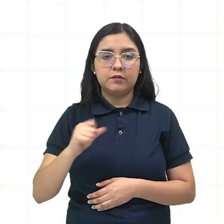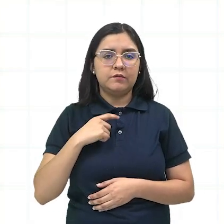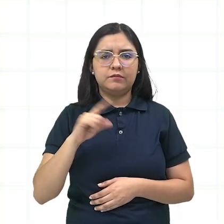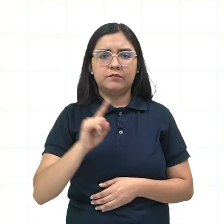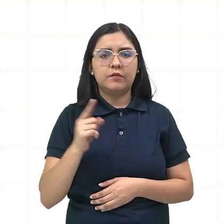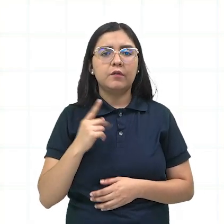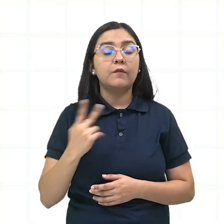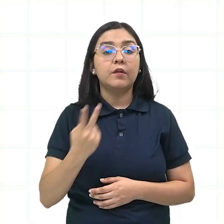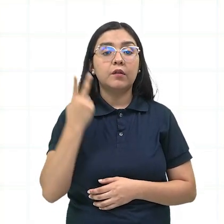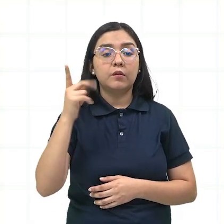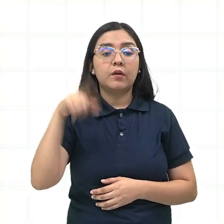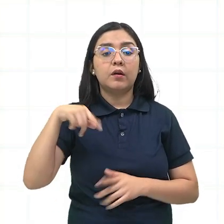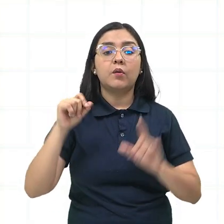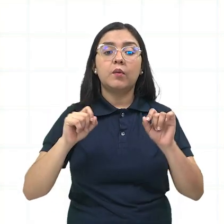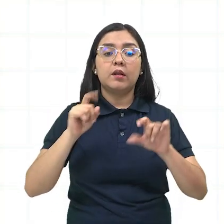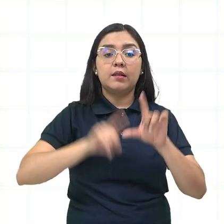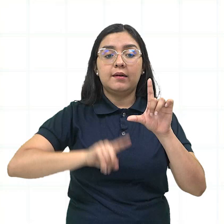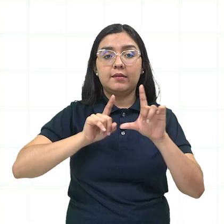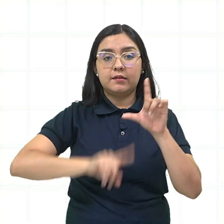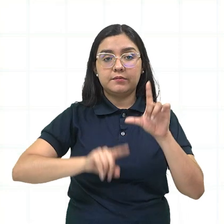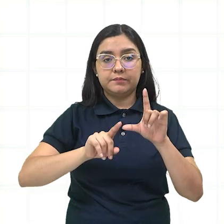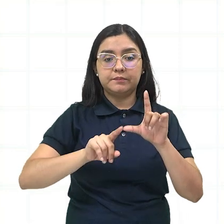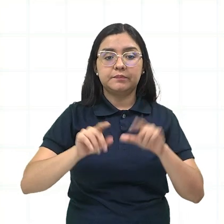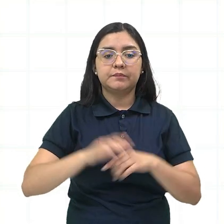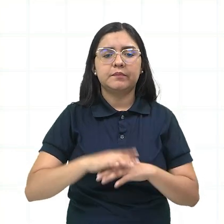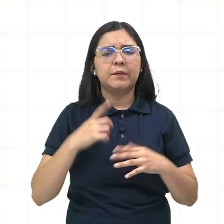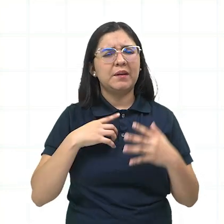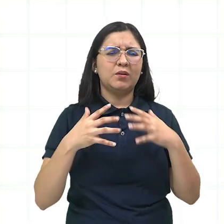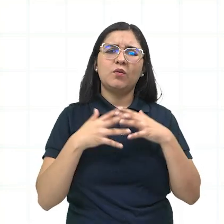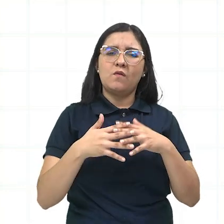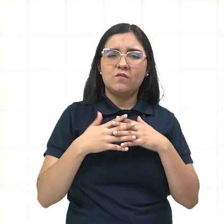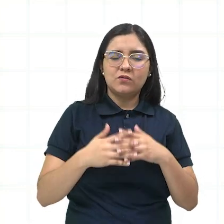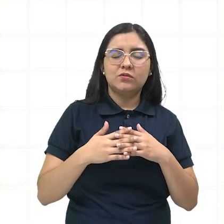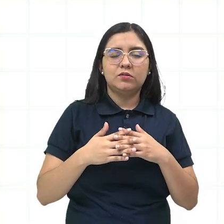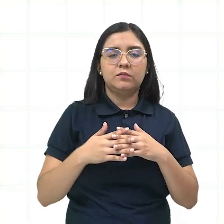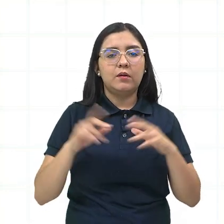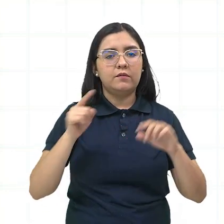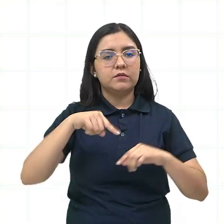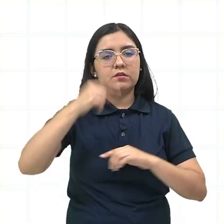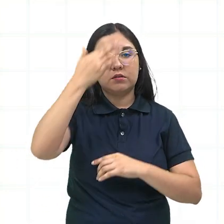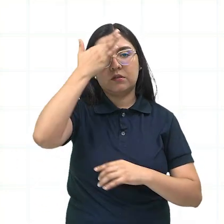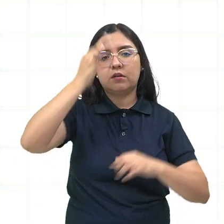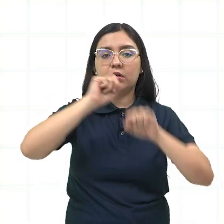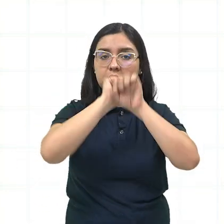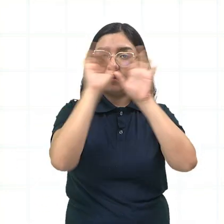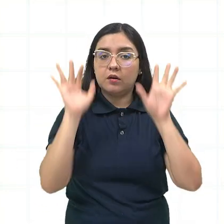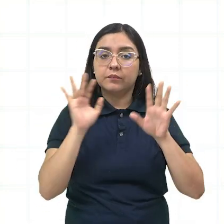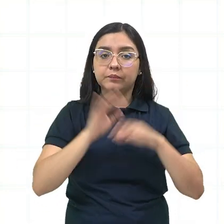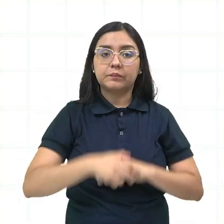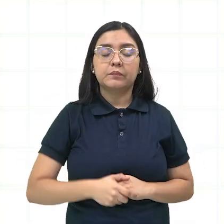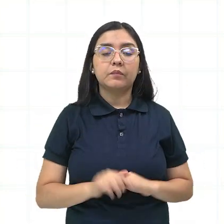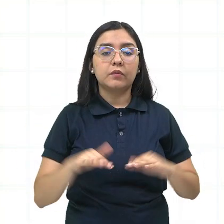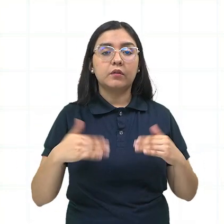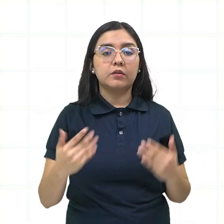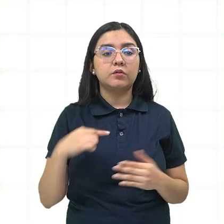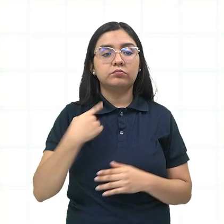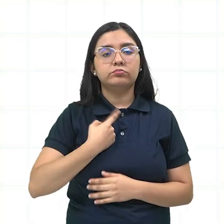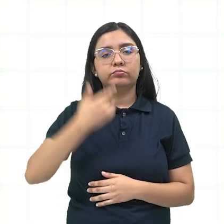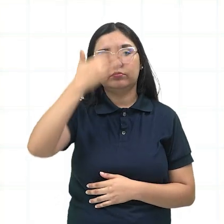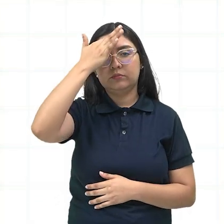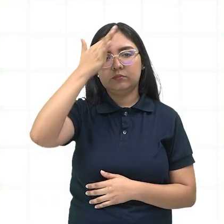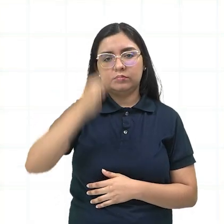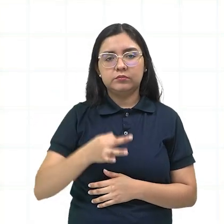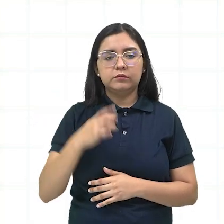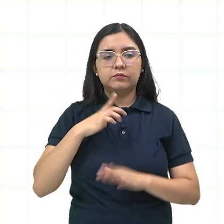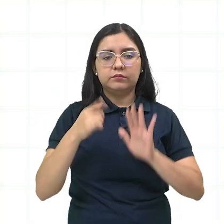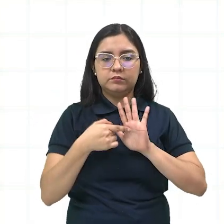valor, nós vamos trabalhar com as letras, para não confundir muito e ficar mais claro para a gente. Isso vai nos fazer entender que ela